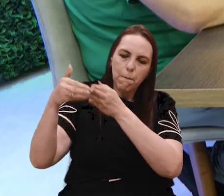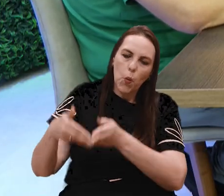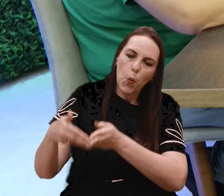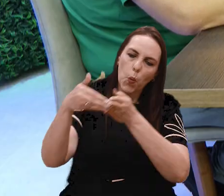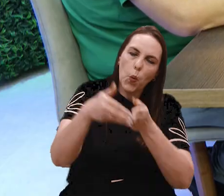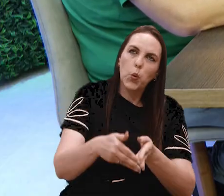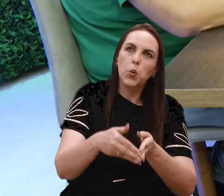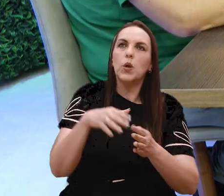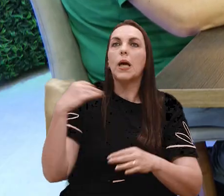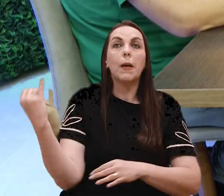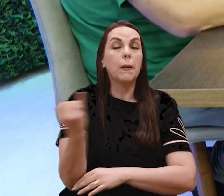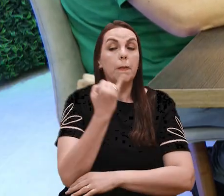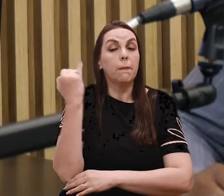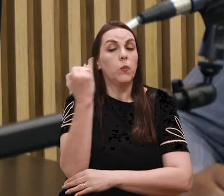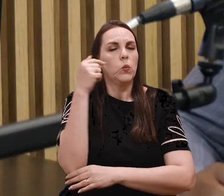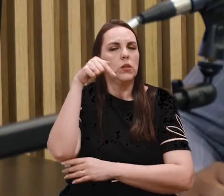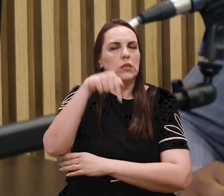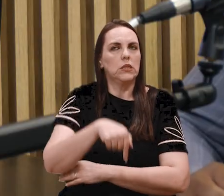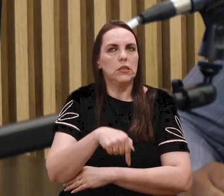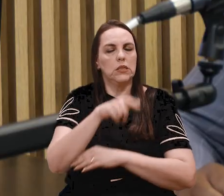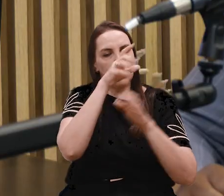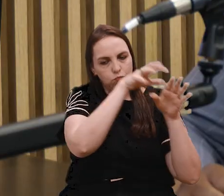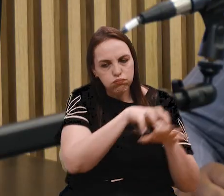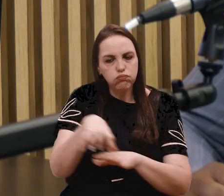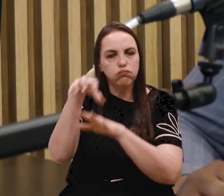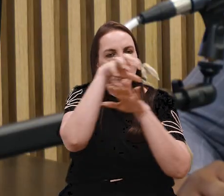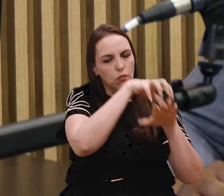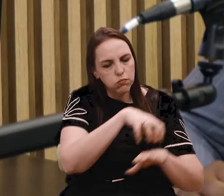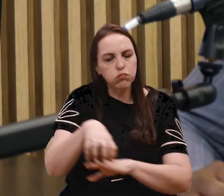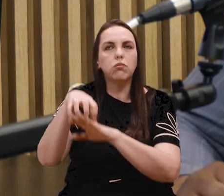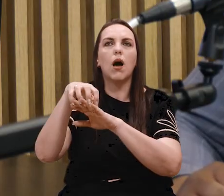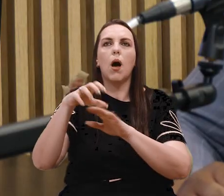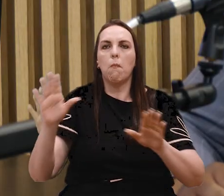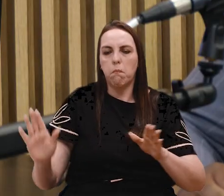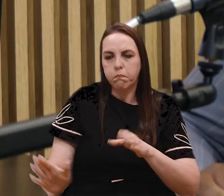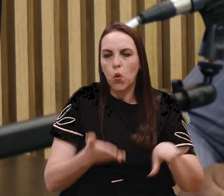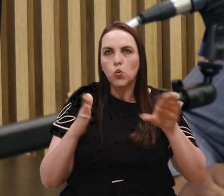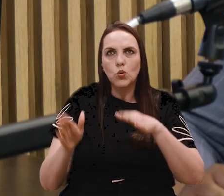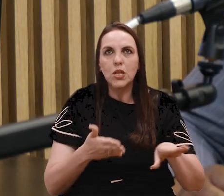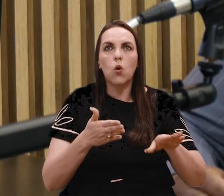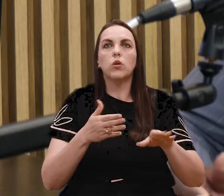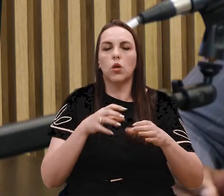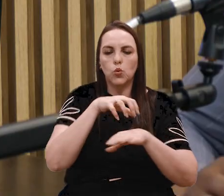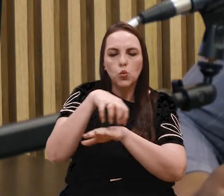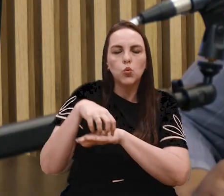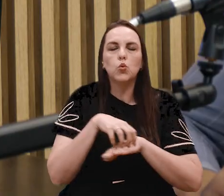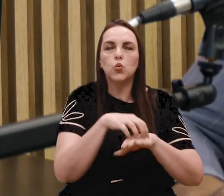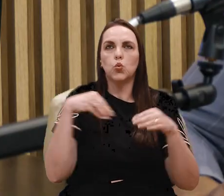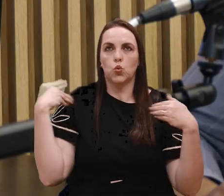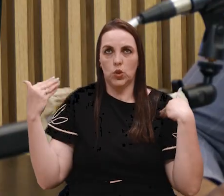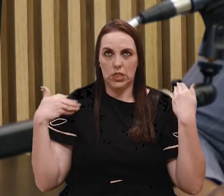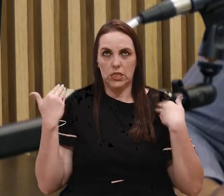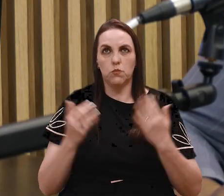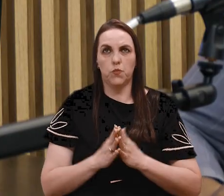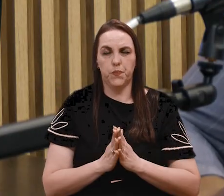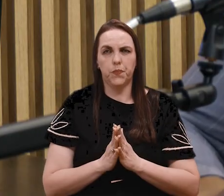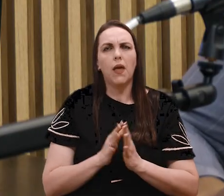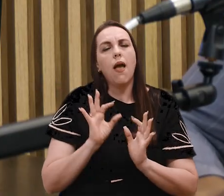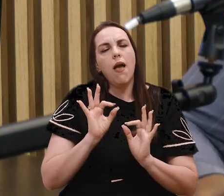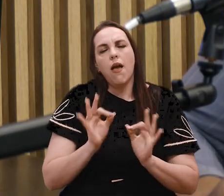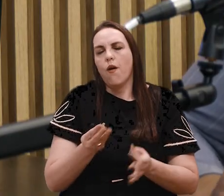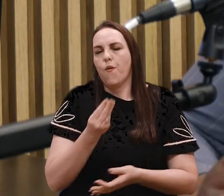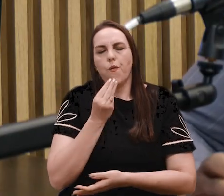importância que essa via tem de escoamento de produção e também na questão do turismo? É notório que ela é importante,